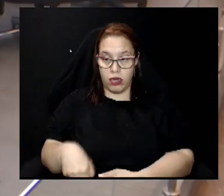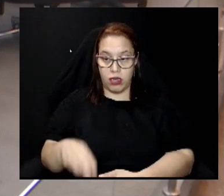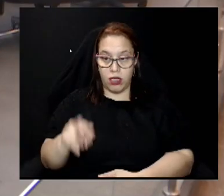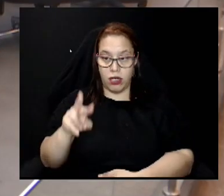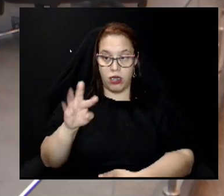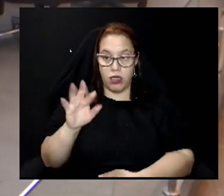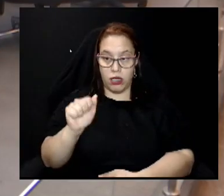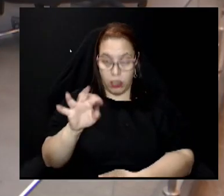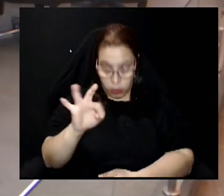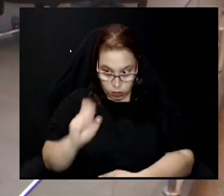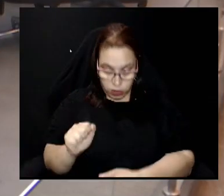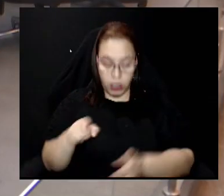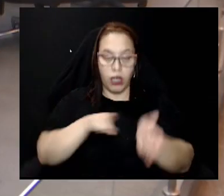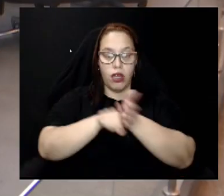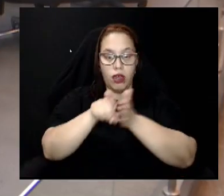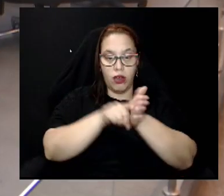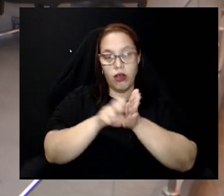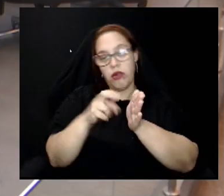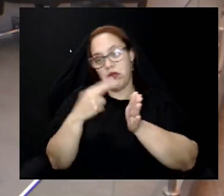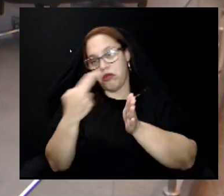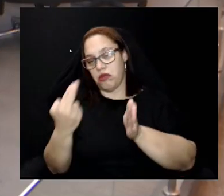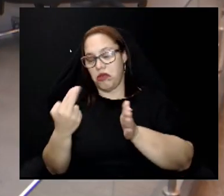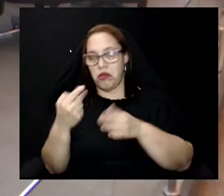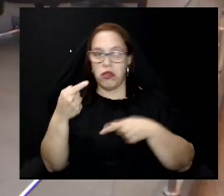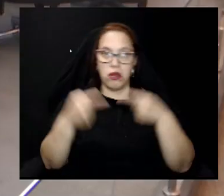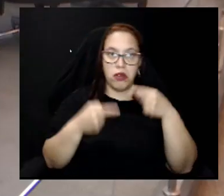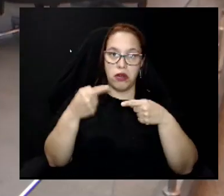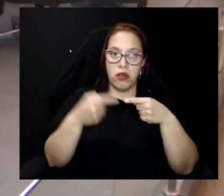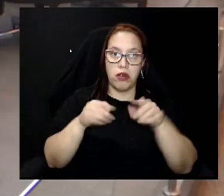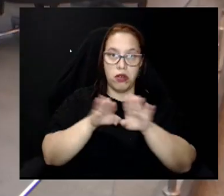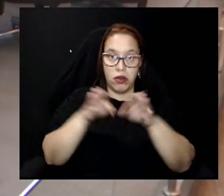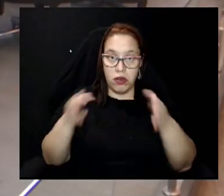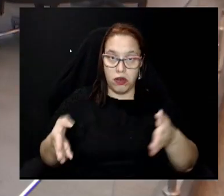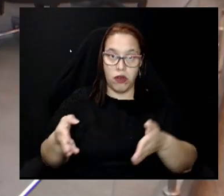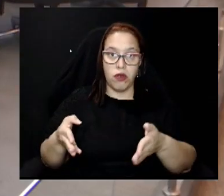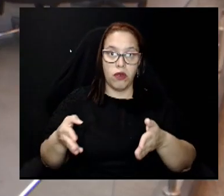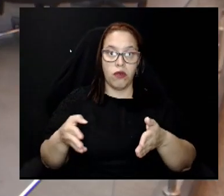Perguntas, ou vamos debater aqui na mesa? Vamos lá.